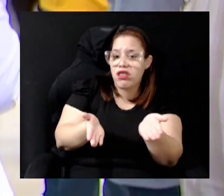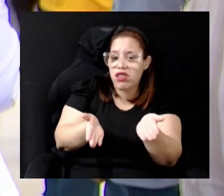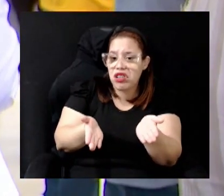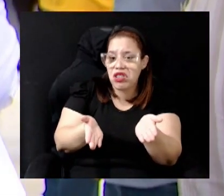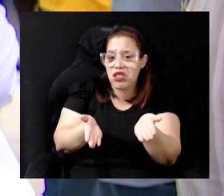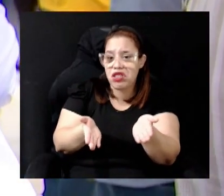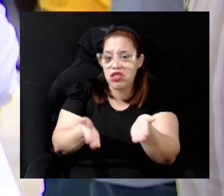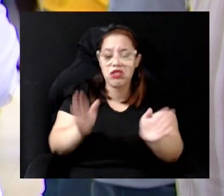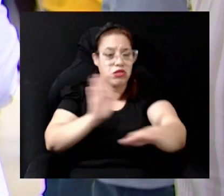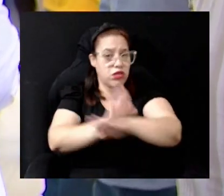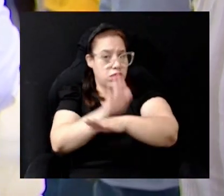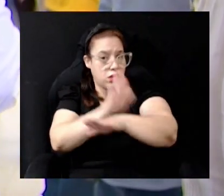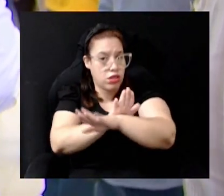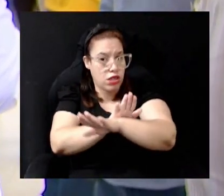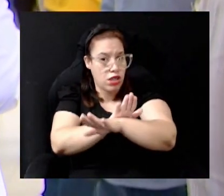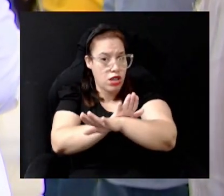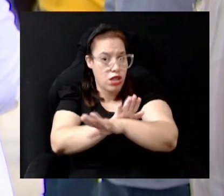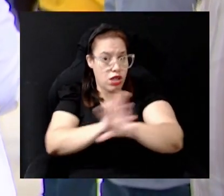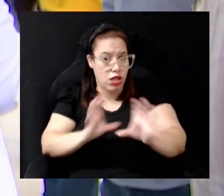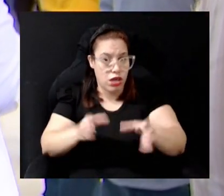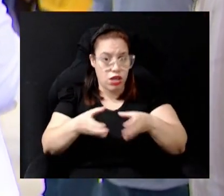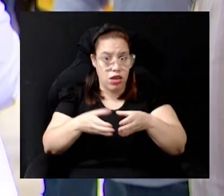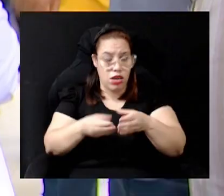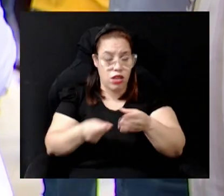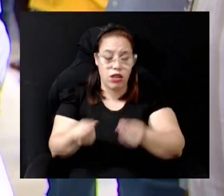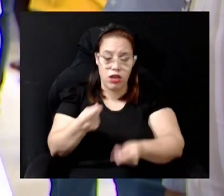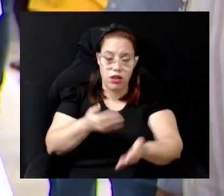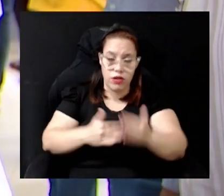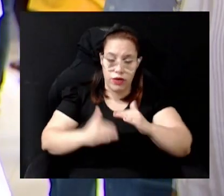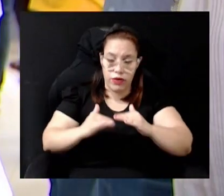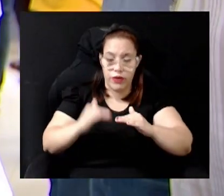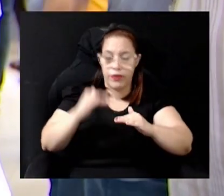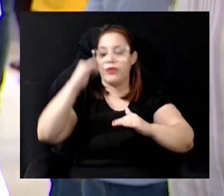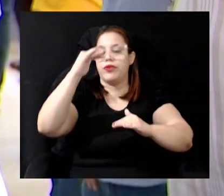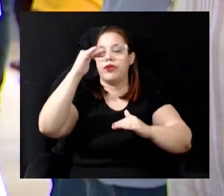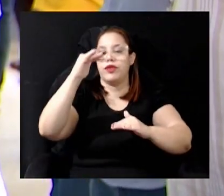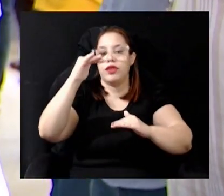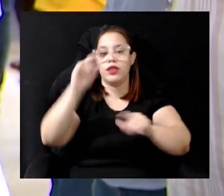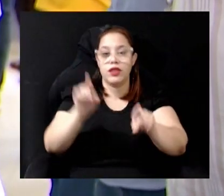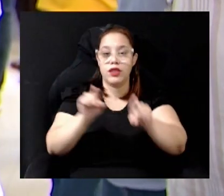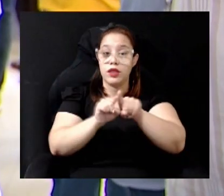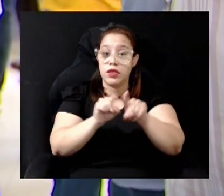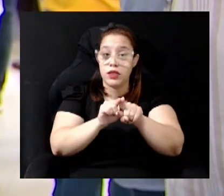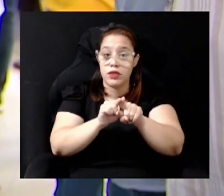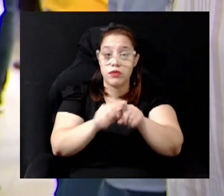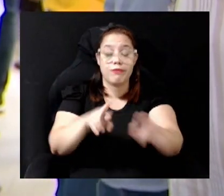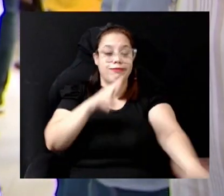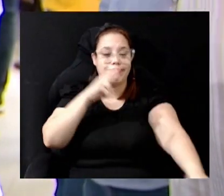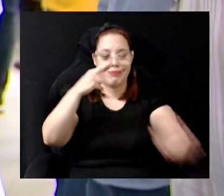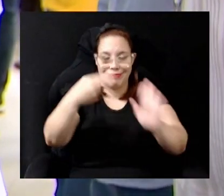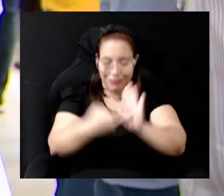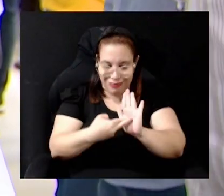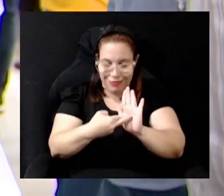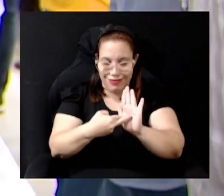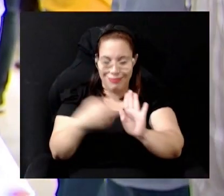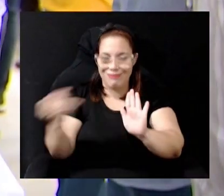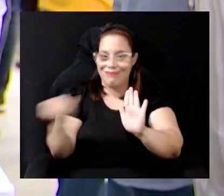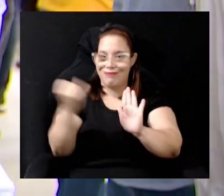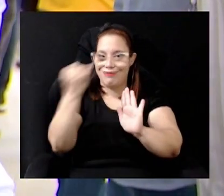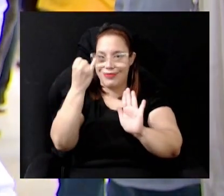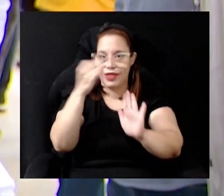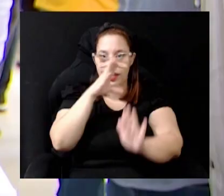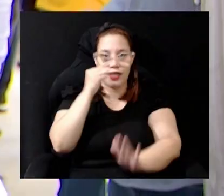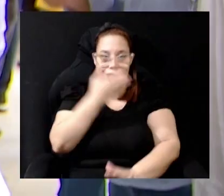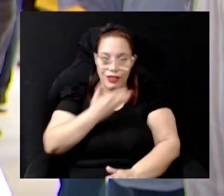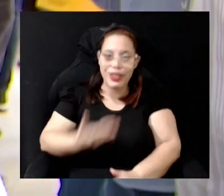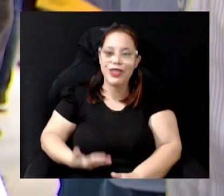clima organizacional, aumenta a produtividade e mais do que isso. Também é uma forma de reconhecer a importância do servidor, né? É claro